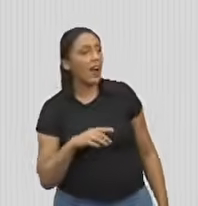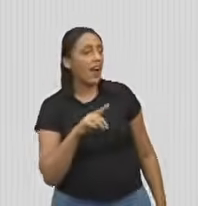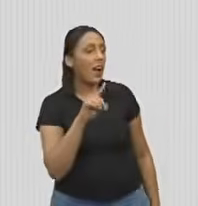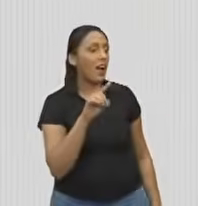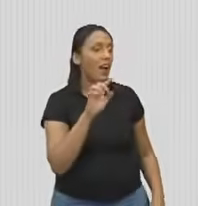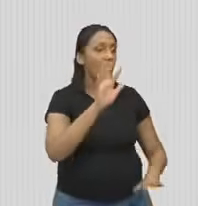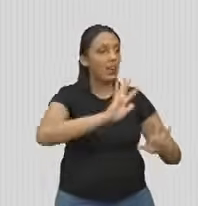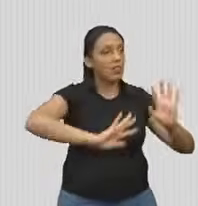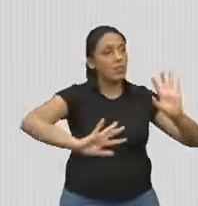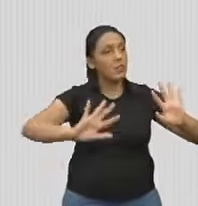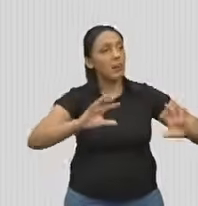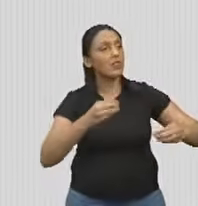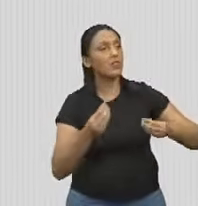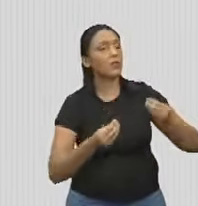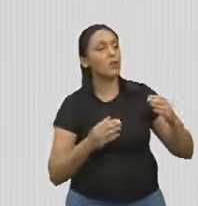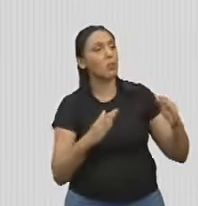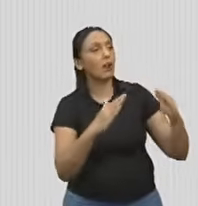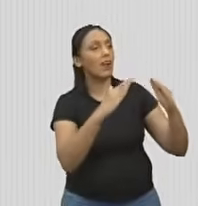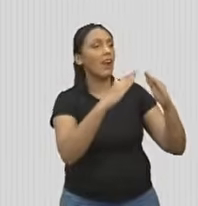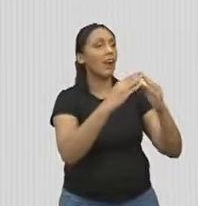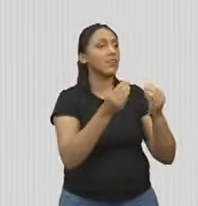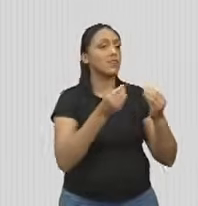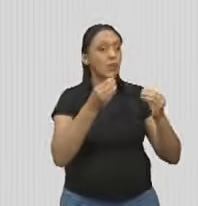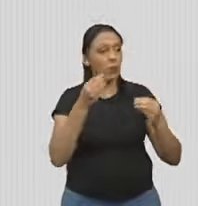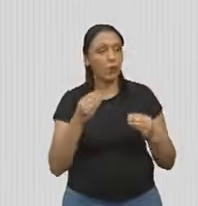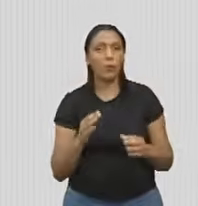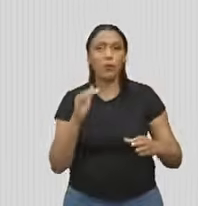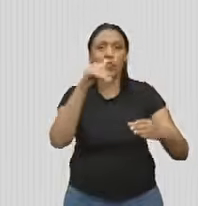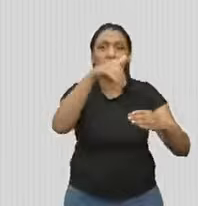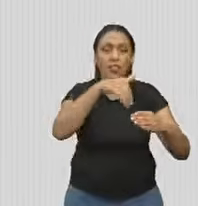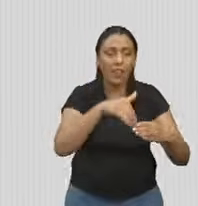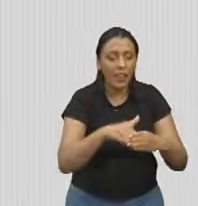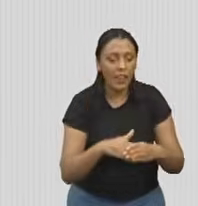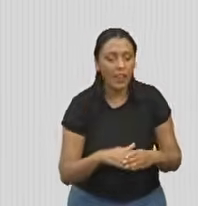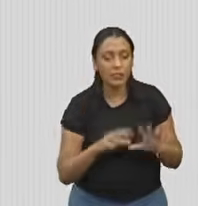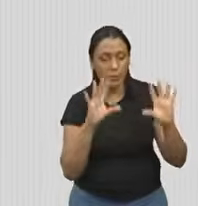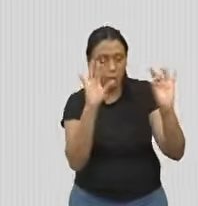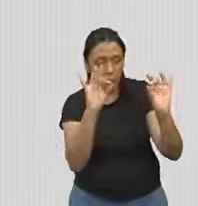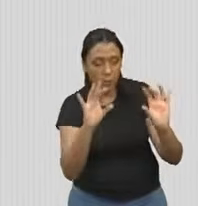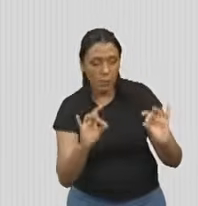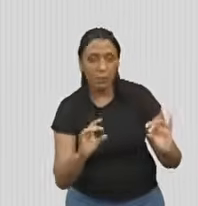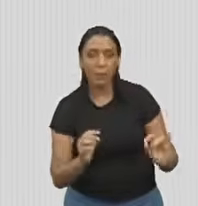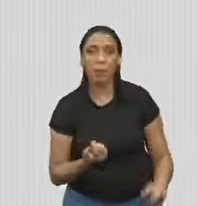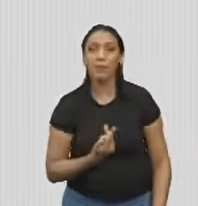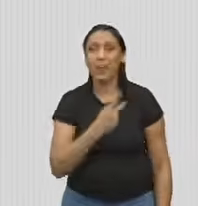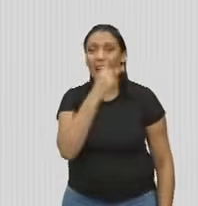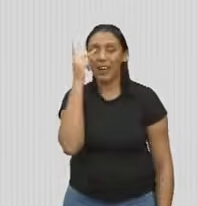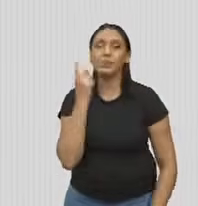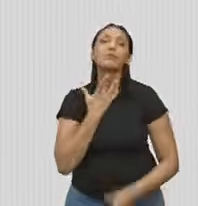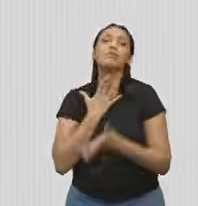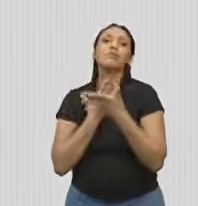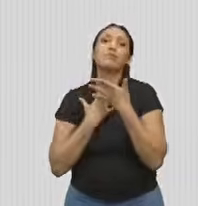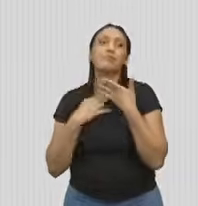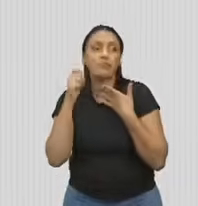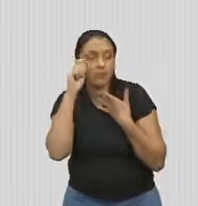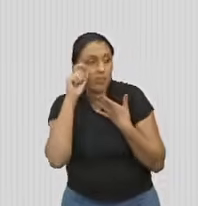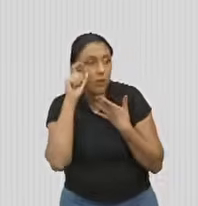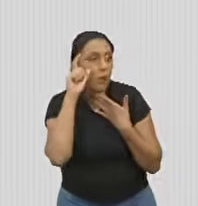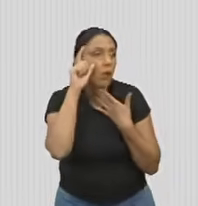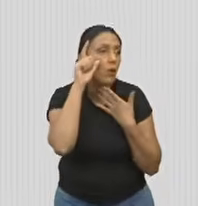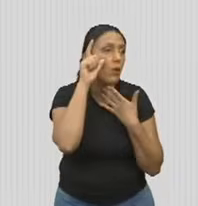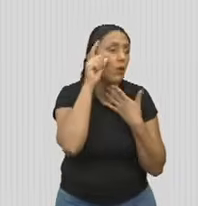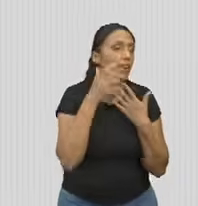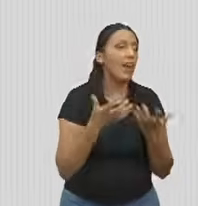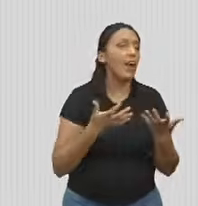de além das fotos, o vídeo, né? Então isso também, né, a gente teve que acelerar esse processo, porque hoje o